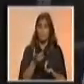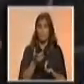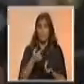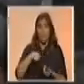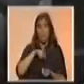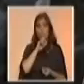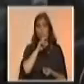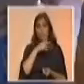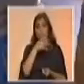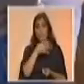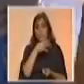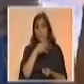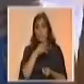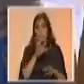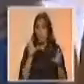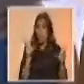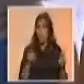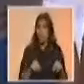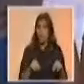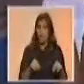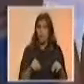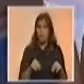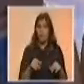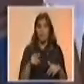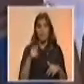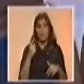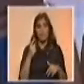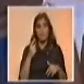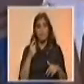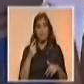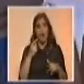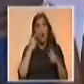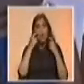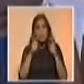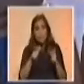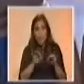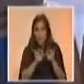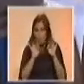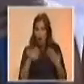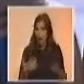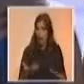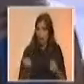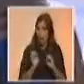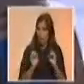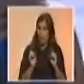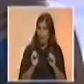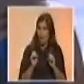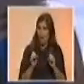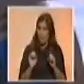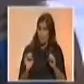dizer que nunca houve tanto controle e, de alguma forma,